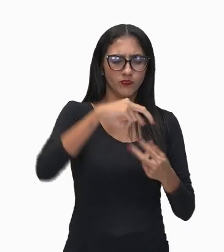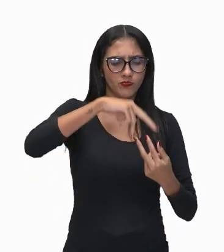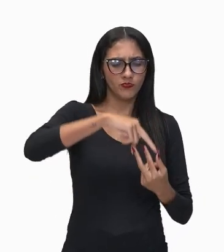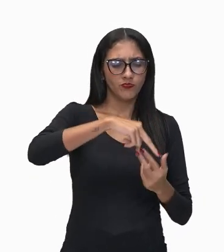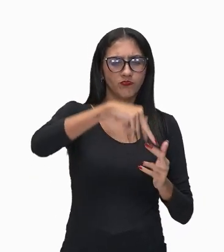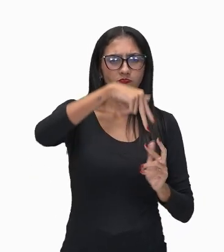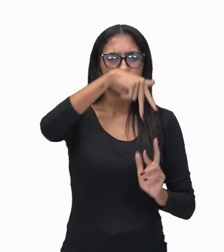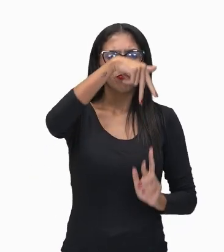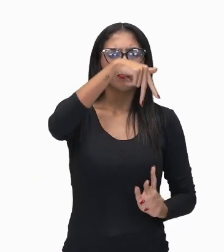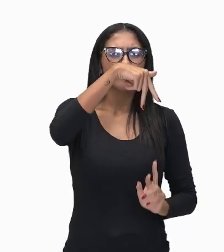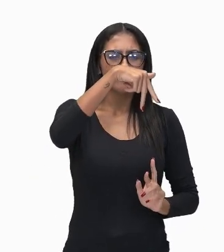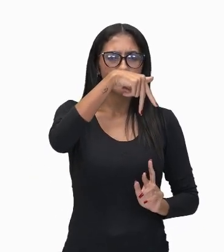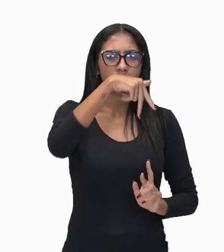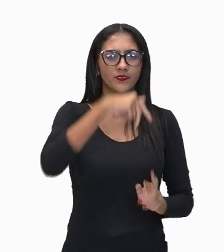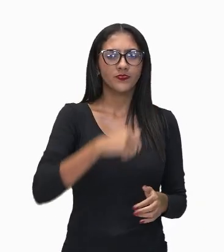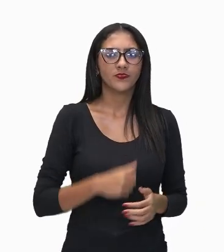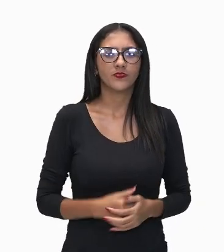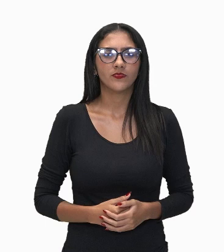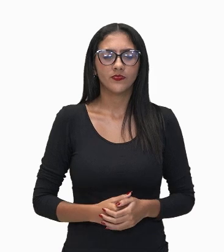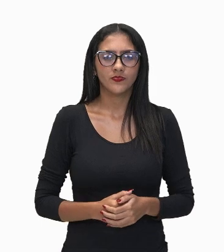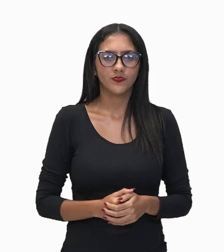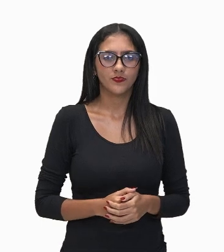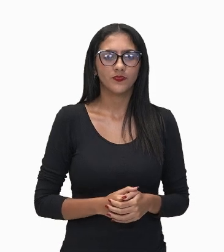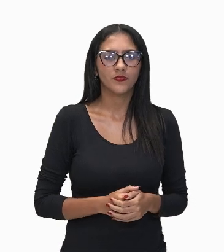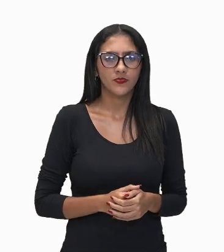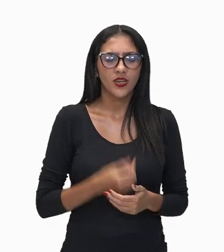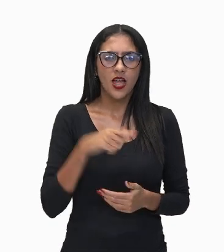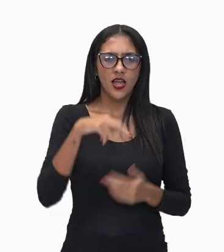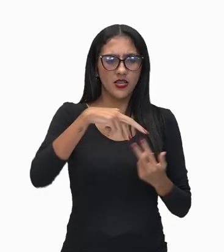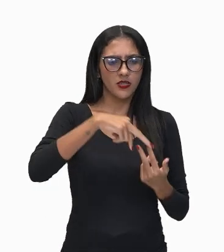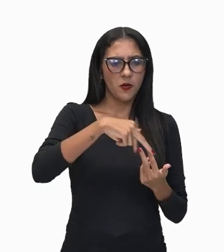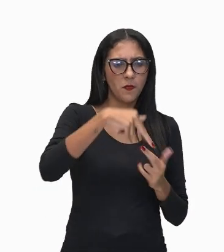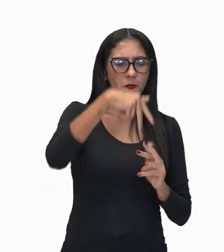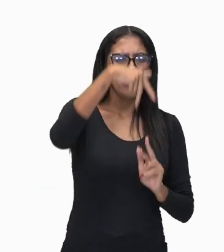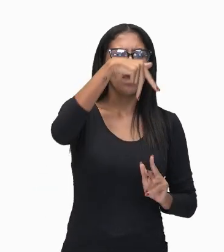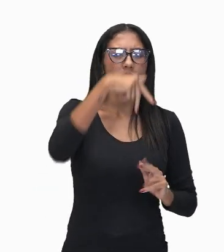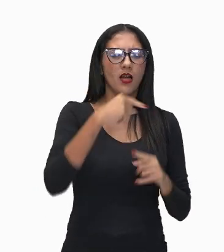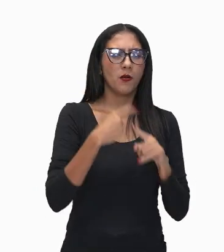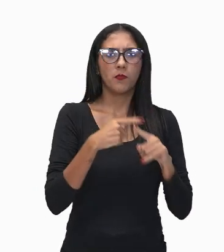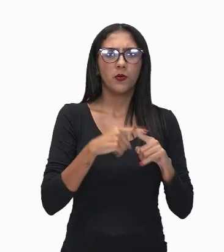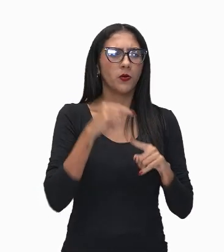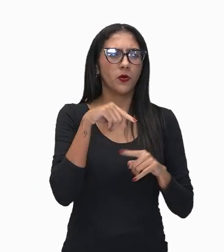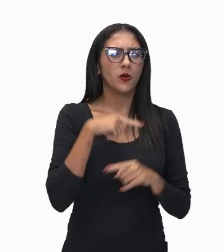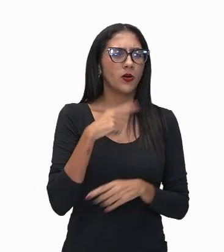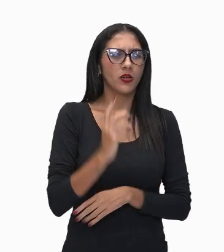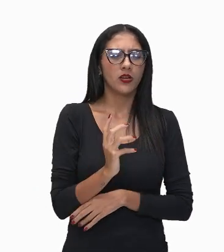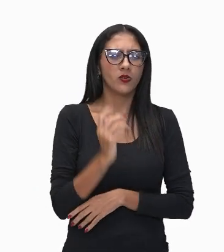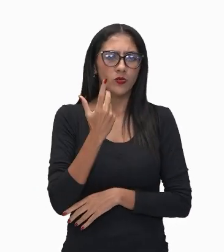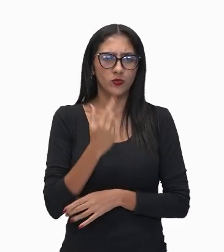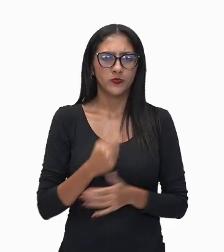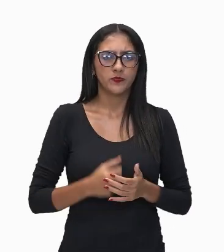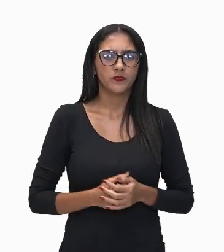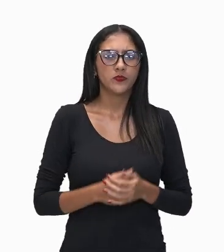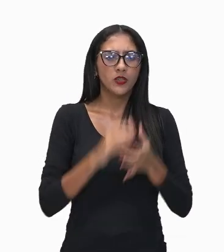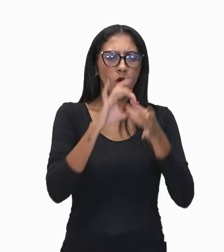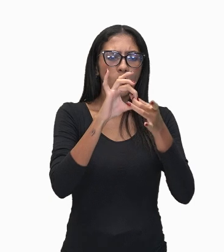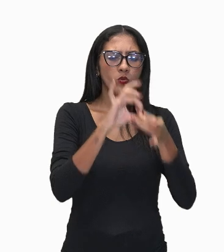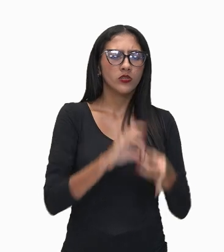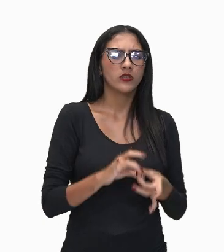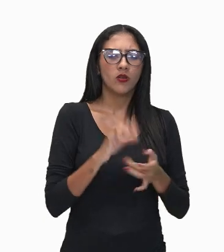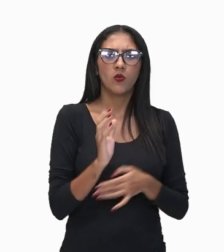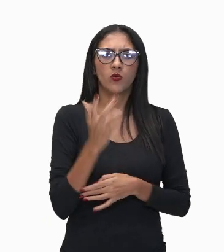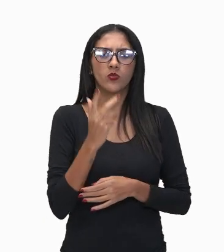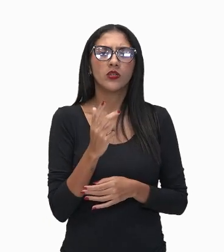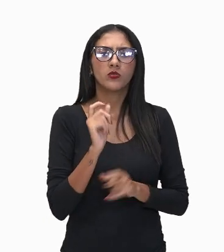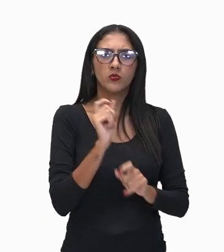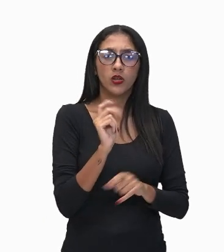dessa cadeia principal, né? E esse enrolamento dessas proteínas, a união é feita por ponte de